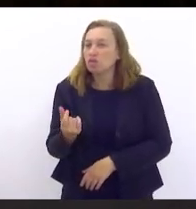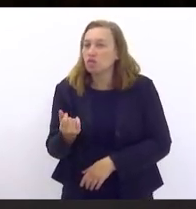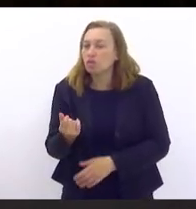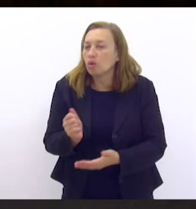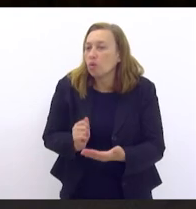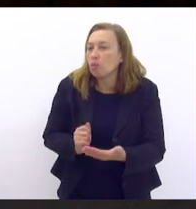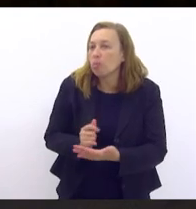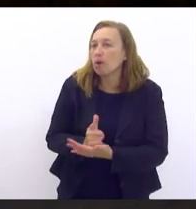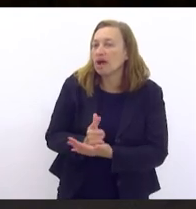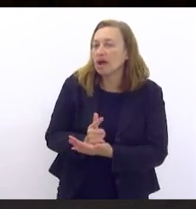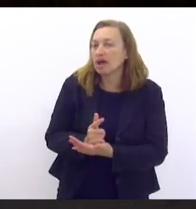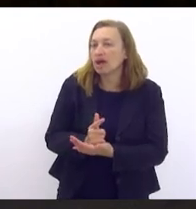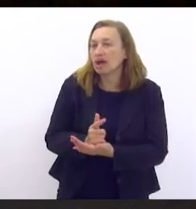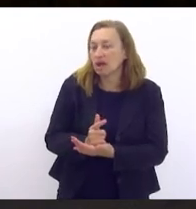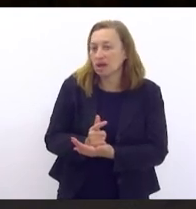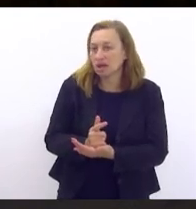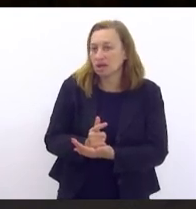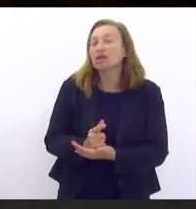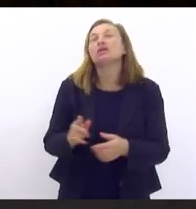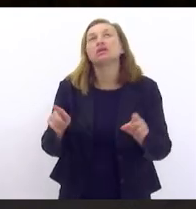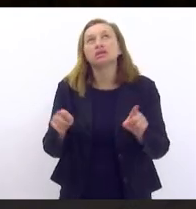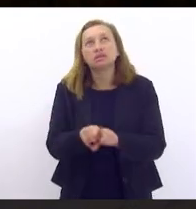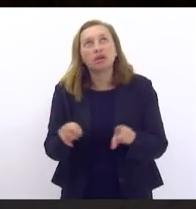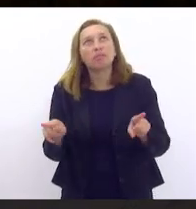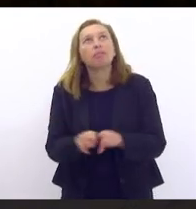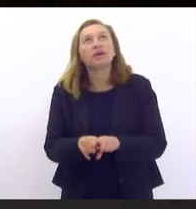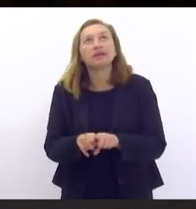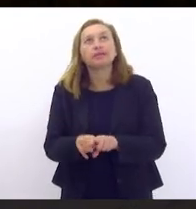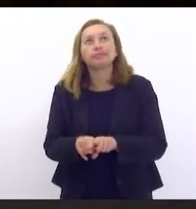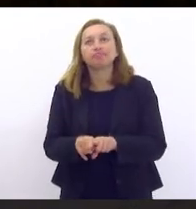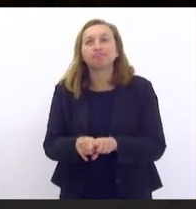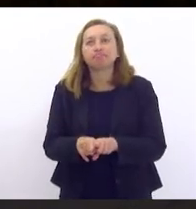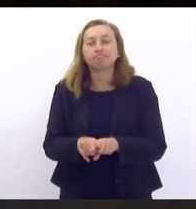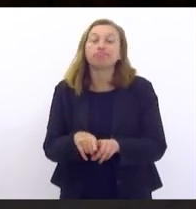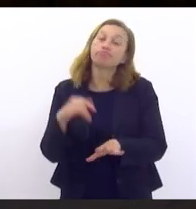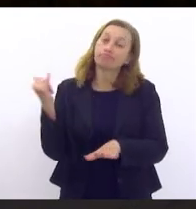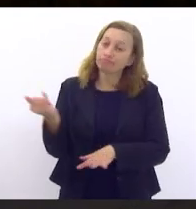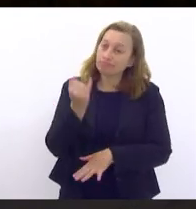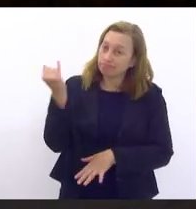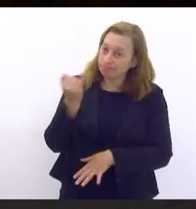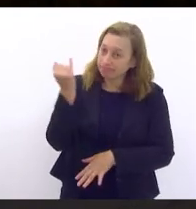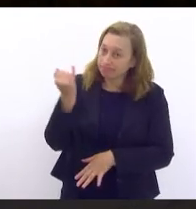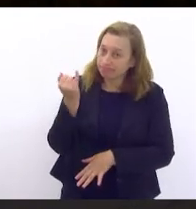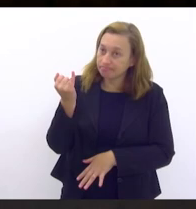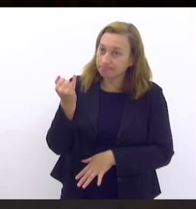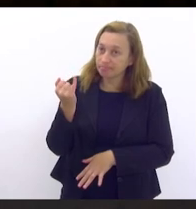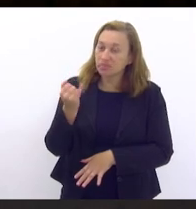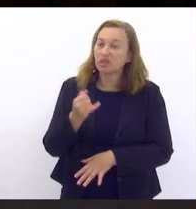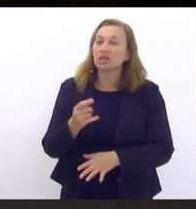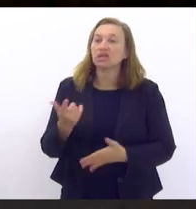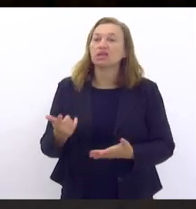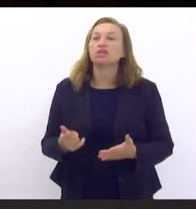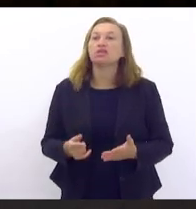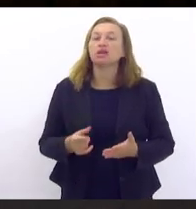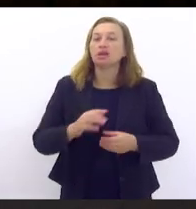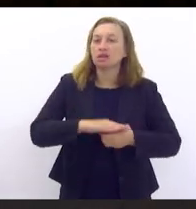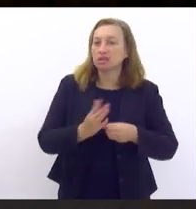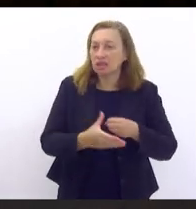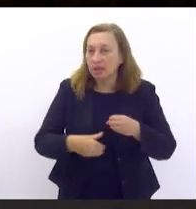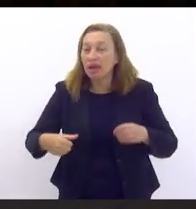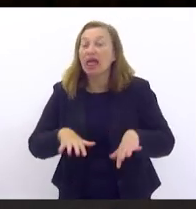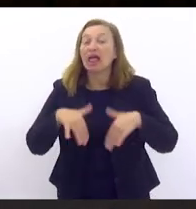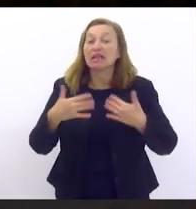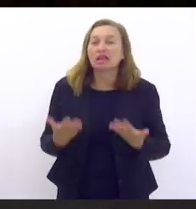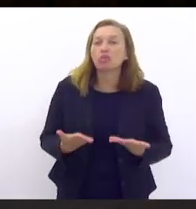ou eles não tem a taxa que é também é importante que tá prevista no Marco legal do saneamento né então